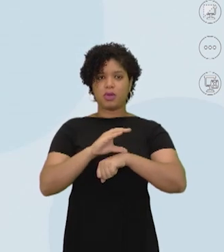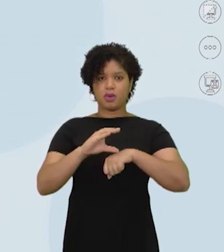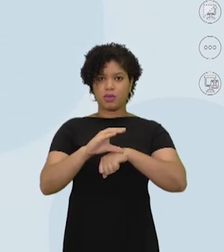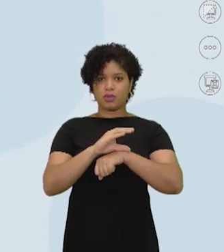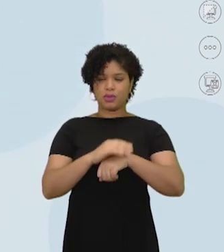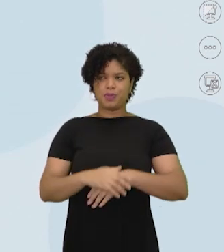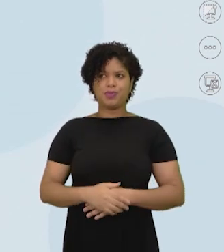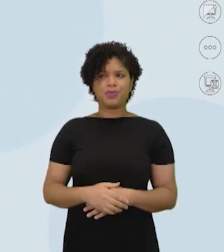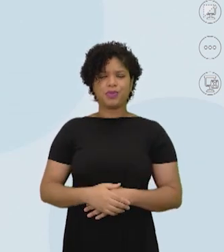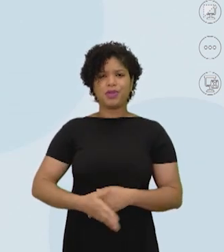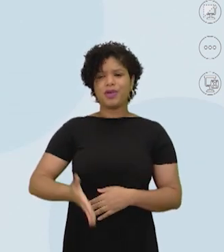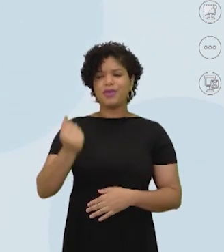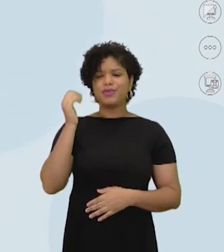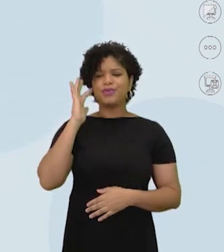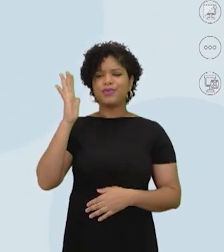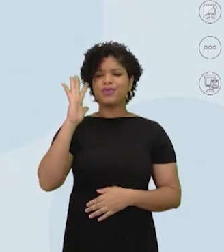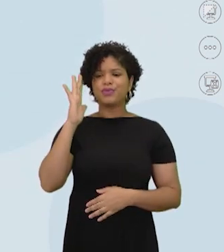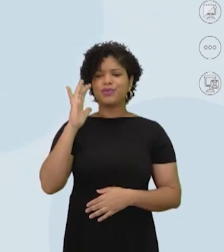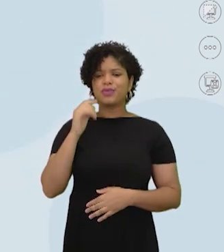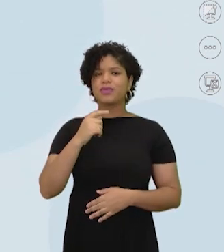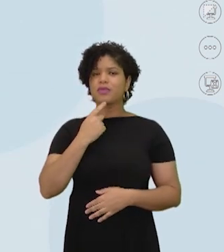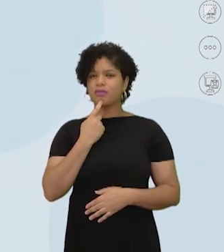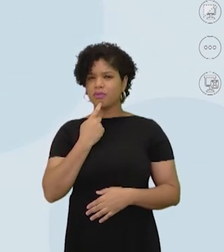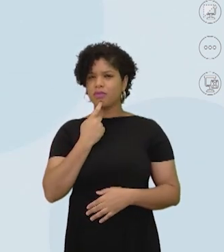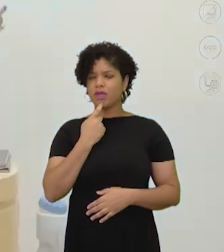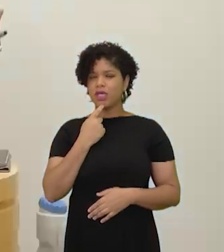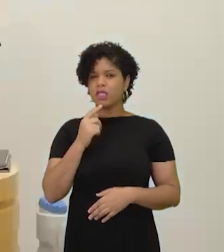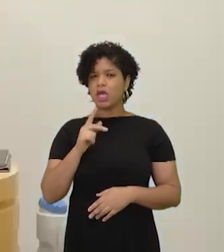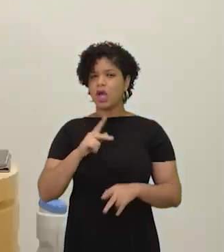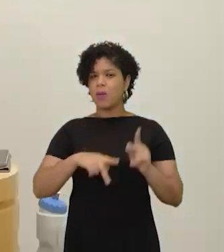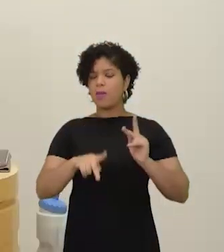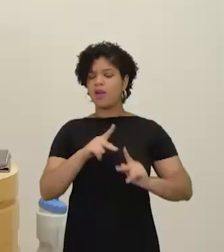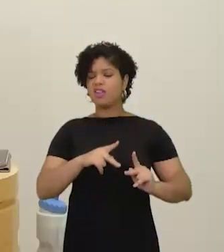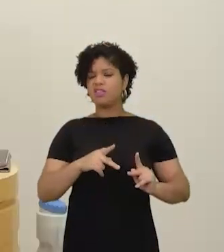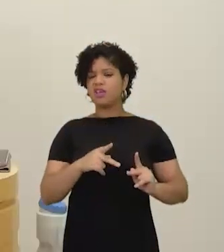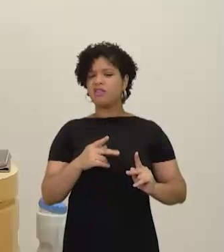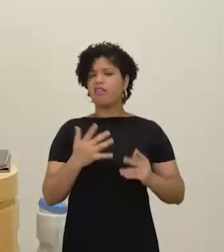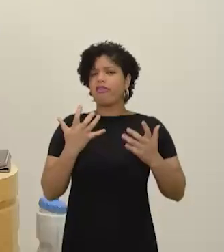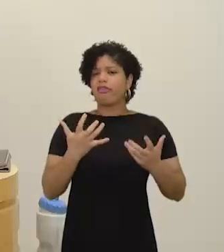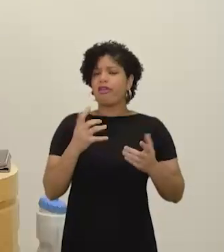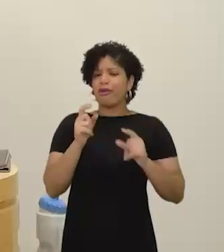vamos pensar quais foram o que a população pediu, né?